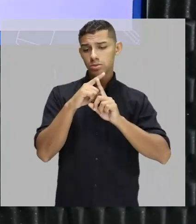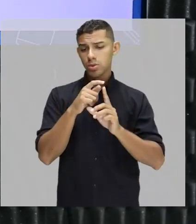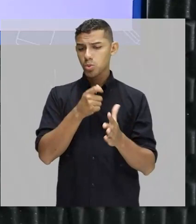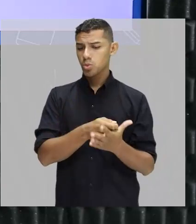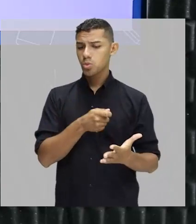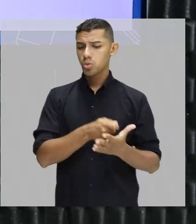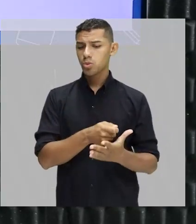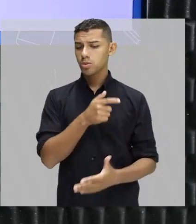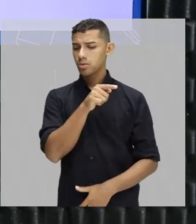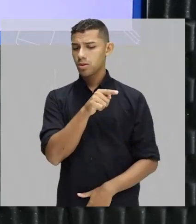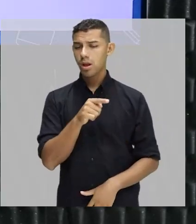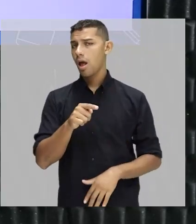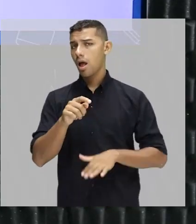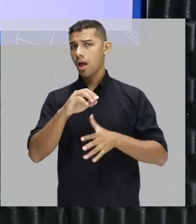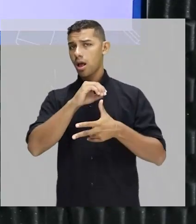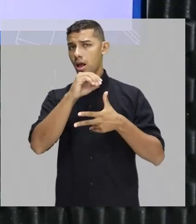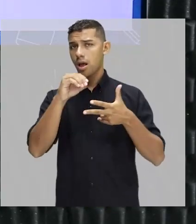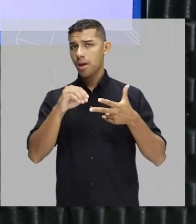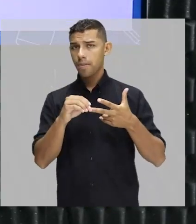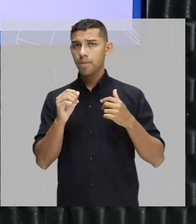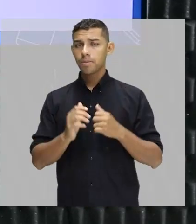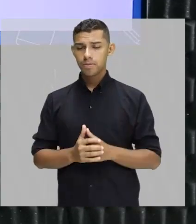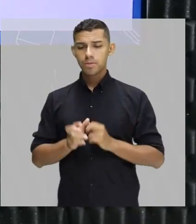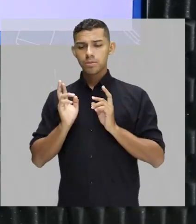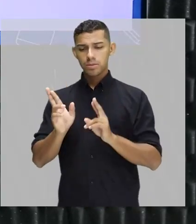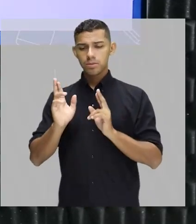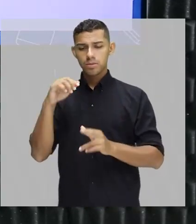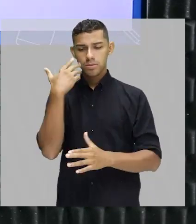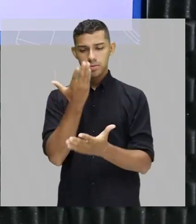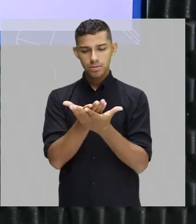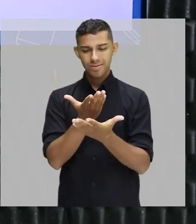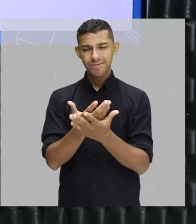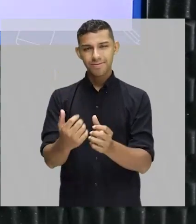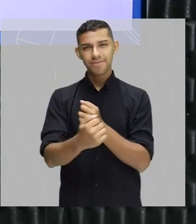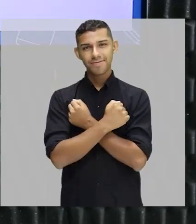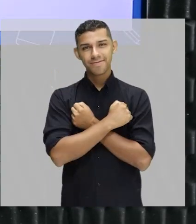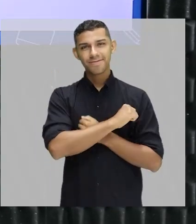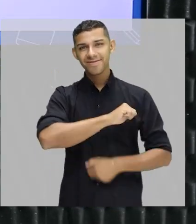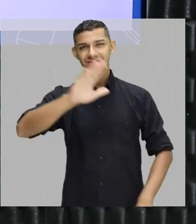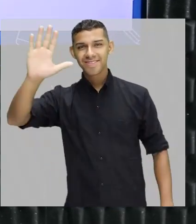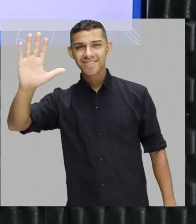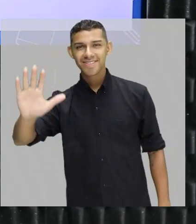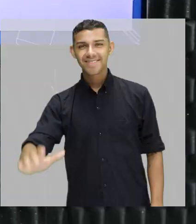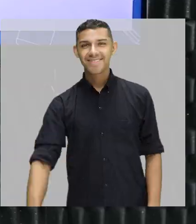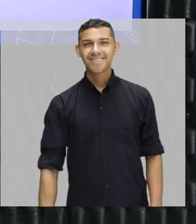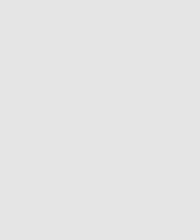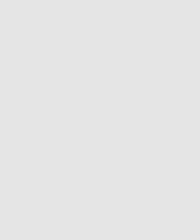cobrada no Enem. Eu aguardo vocês na próxima aula. Um grande abraço.